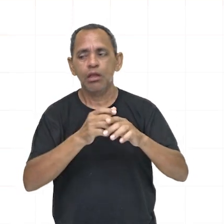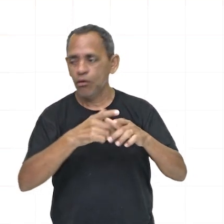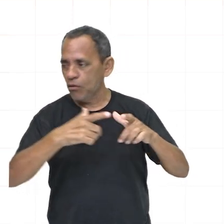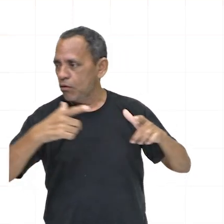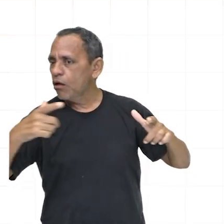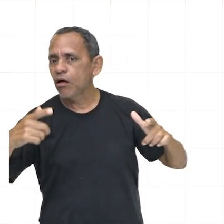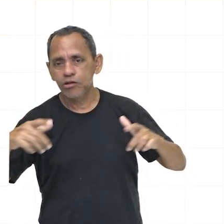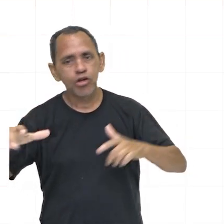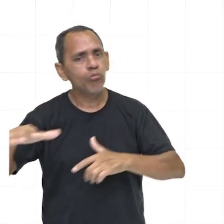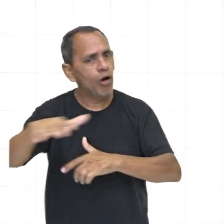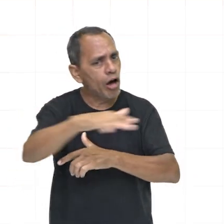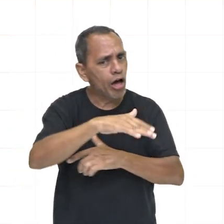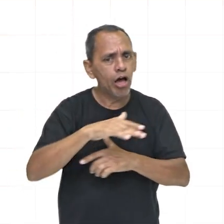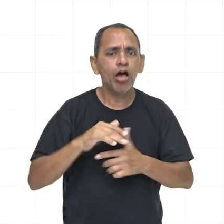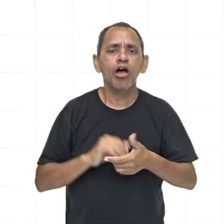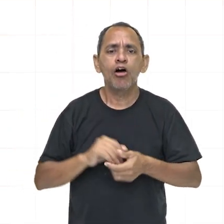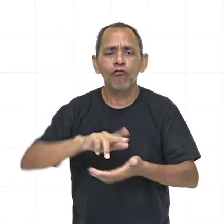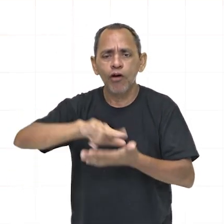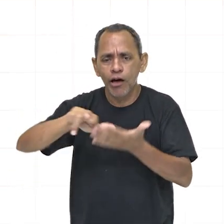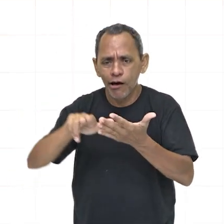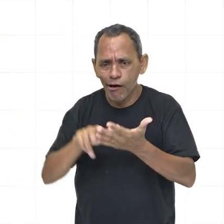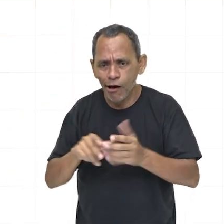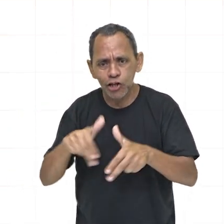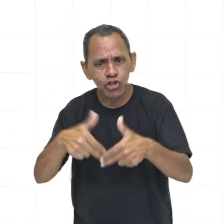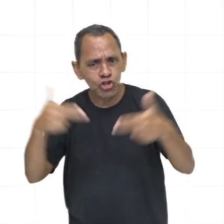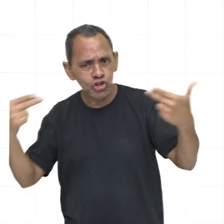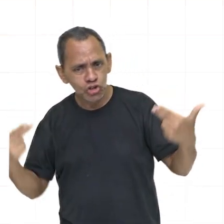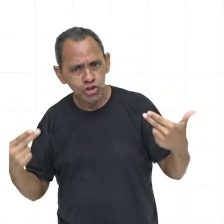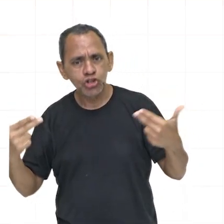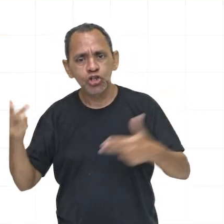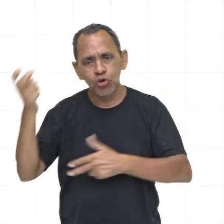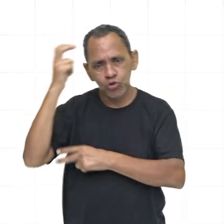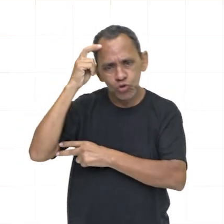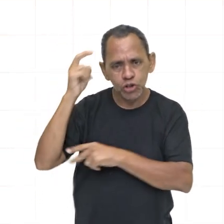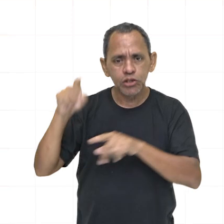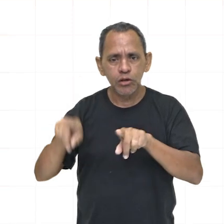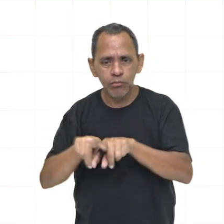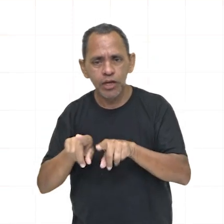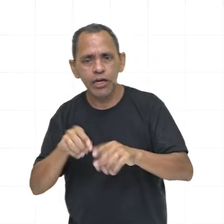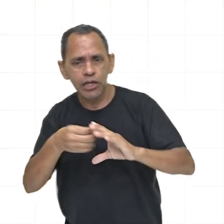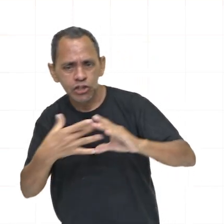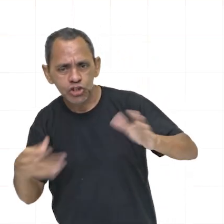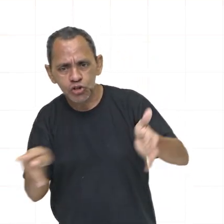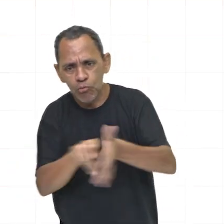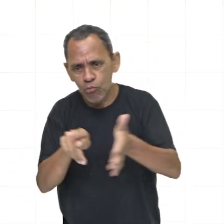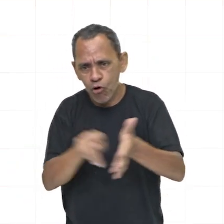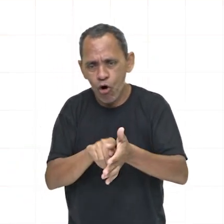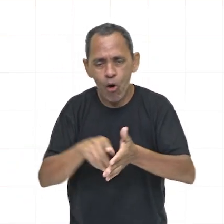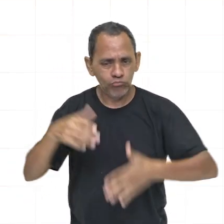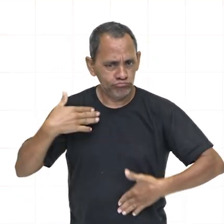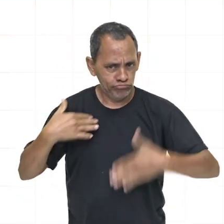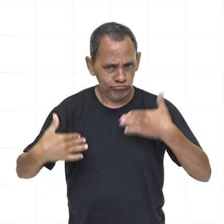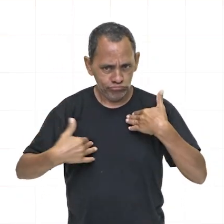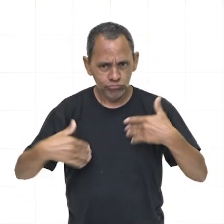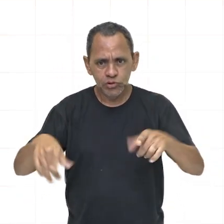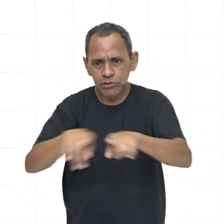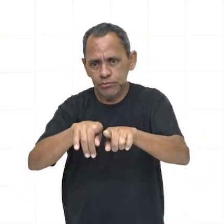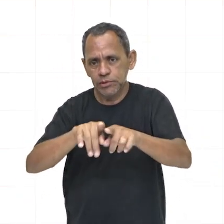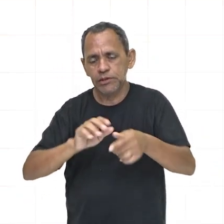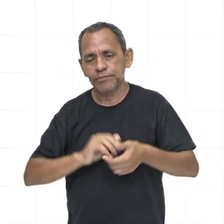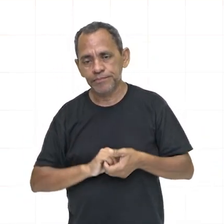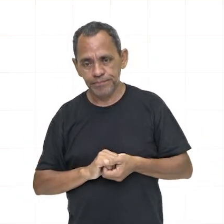grande diversidade étnica, cultural, além de peculiaridades no aspecto físico. Esse aspecto